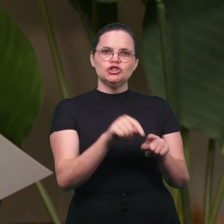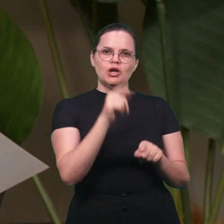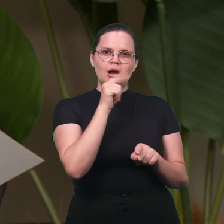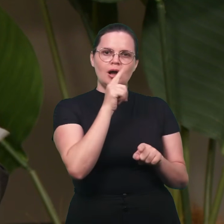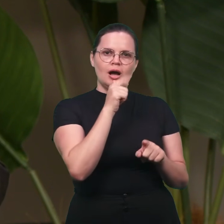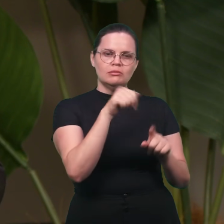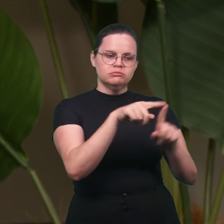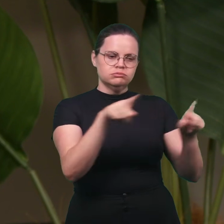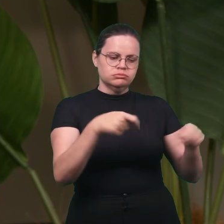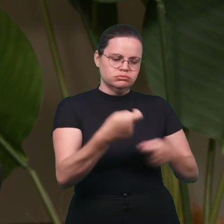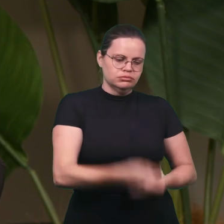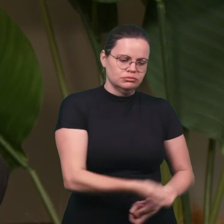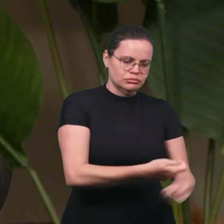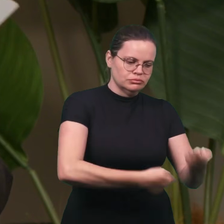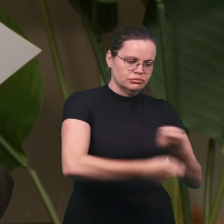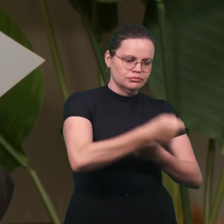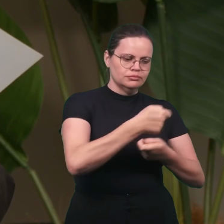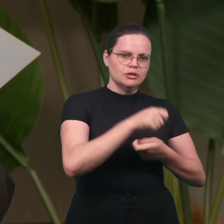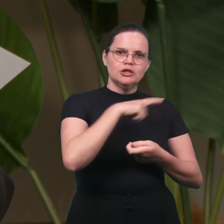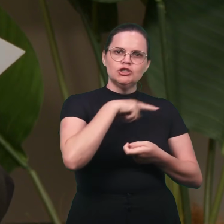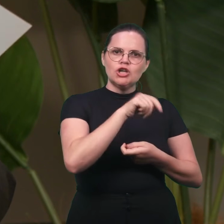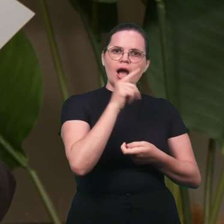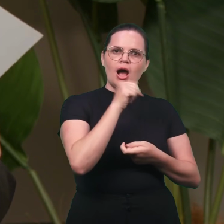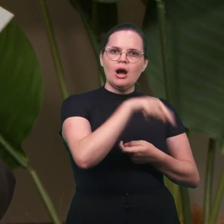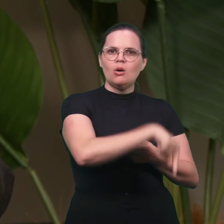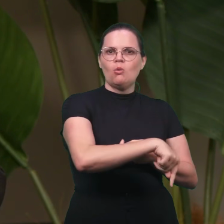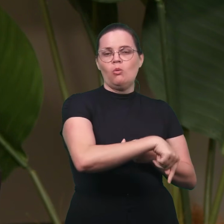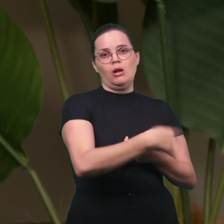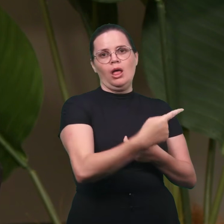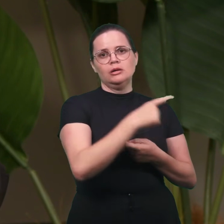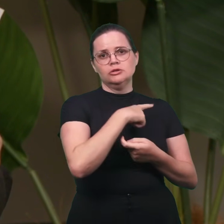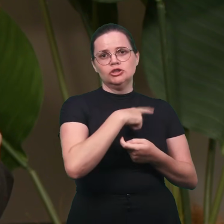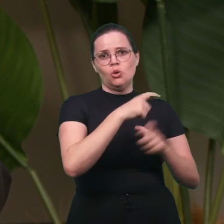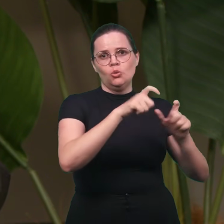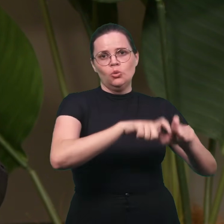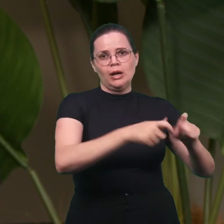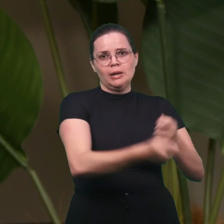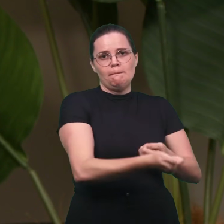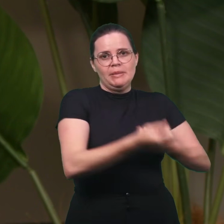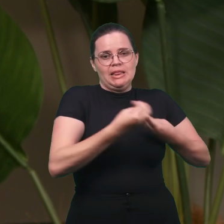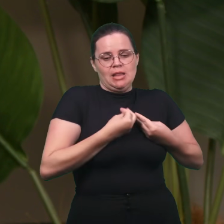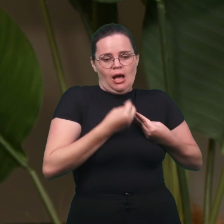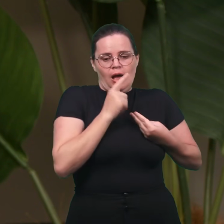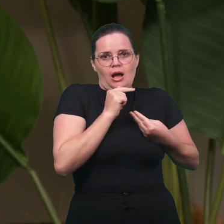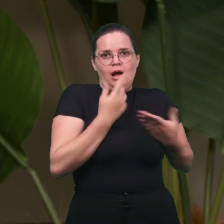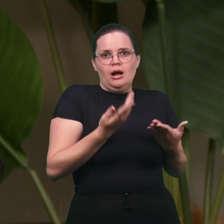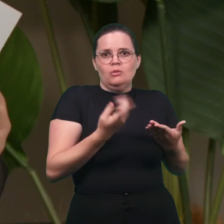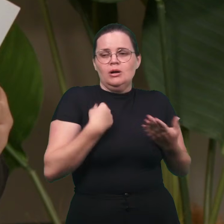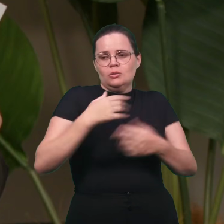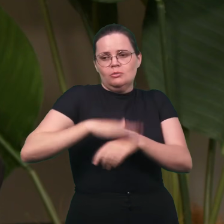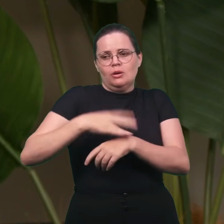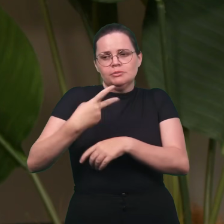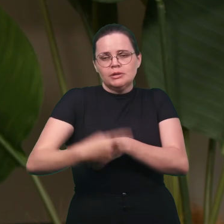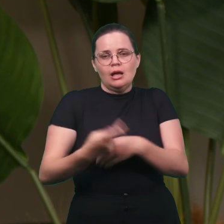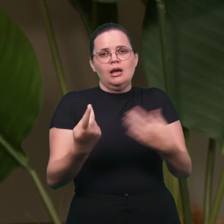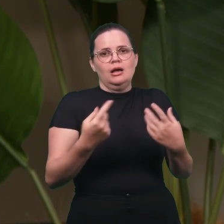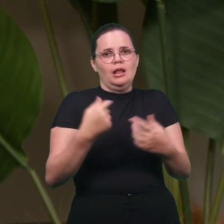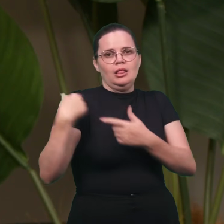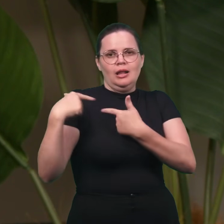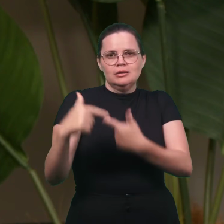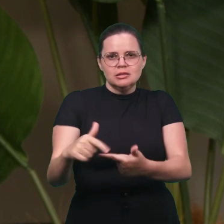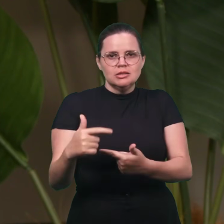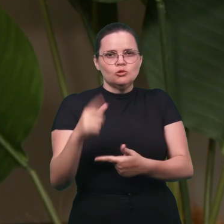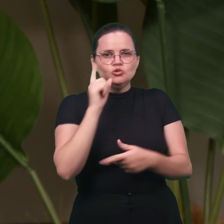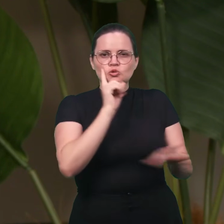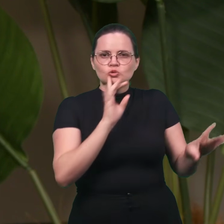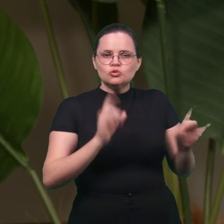poço, e ela também tinha uma fonte, que era o seu poço, sua tradição, o seu ganha-pão, né? O seu dia a